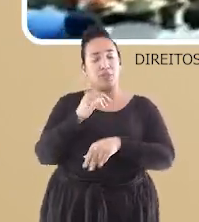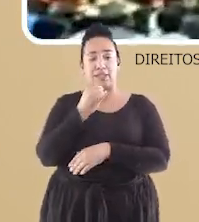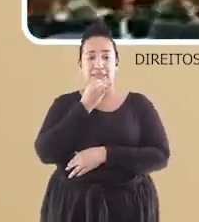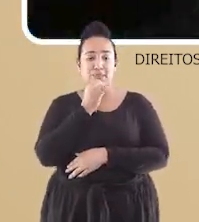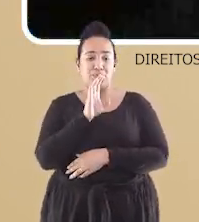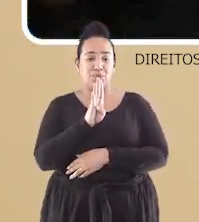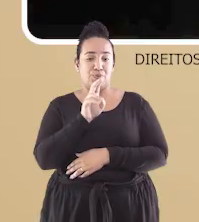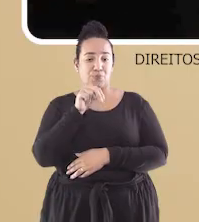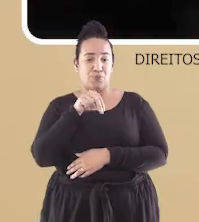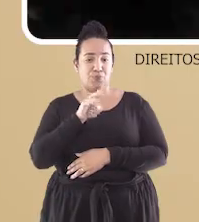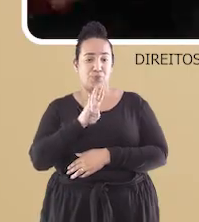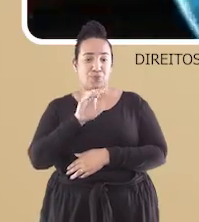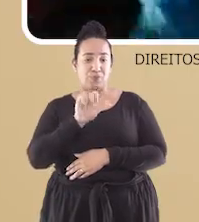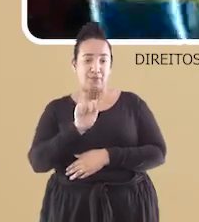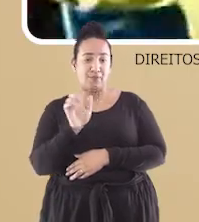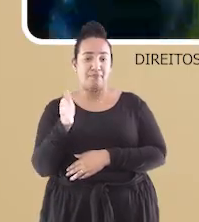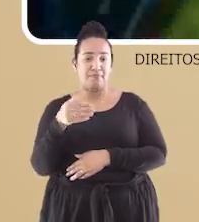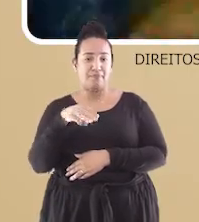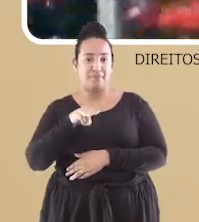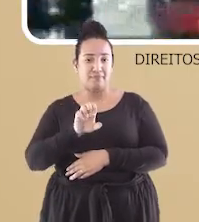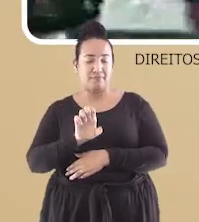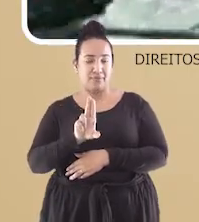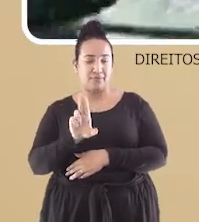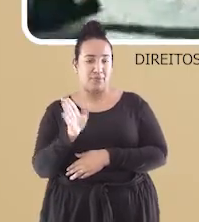Bumba Meu Boi do Maranhão.